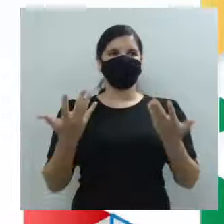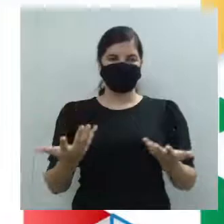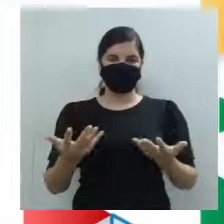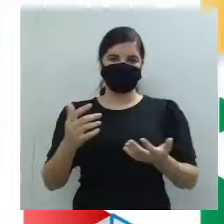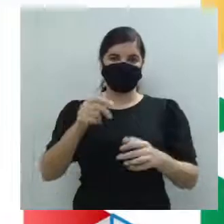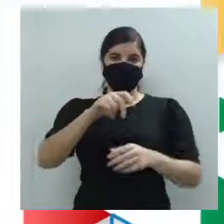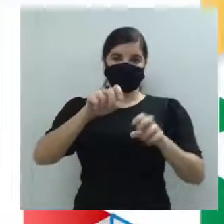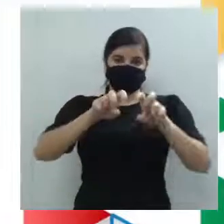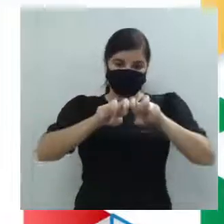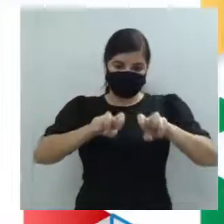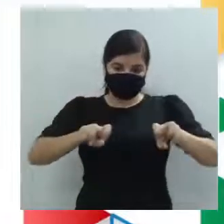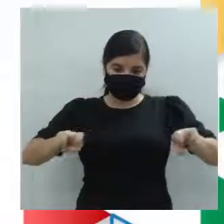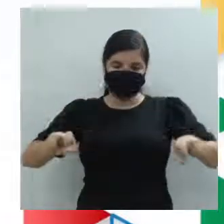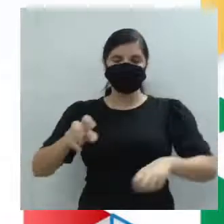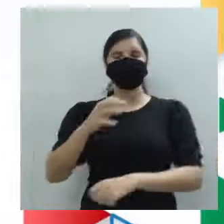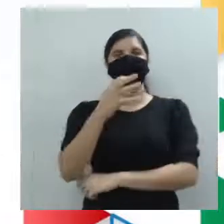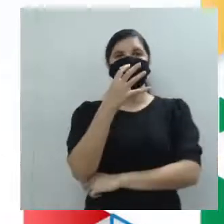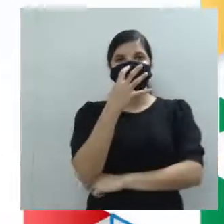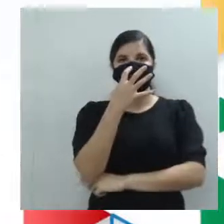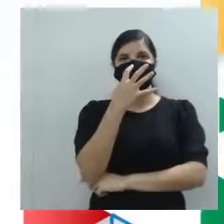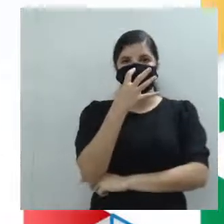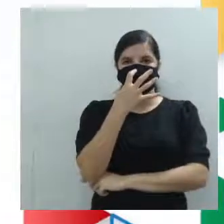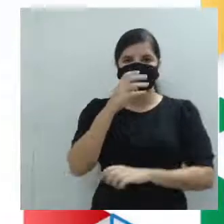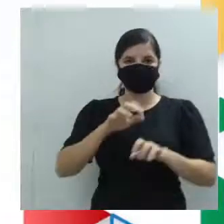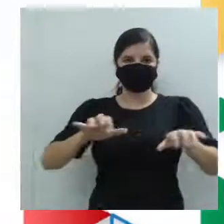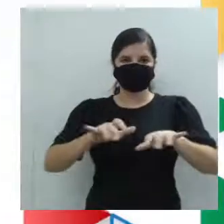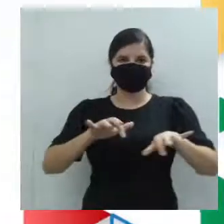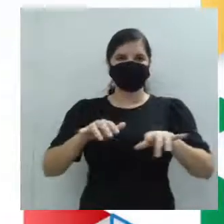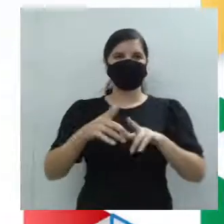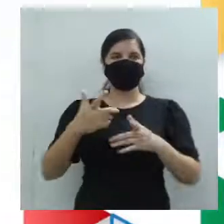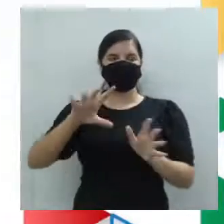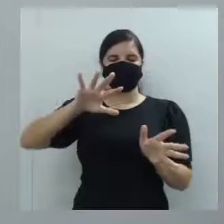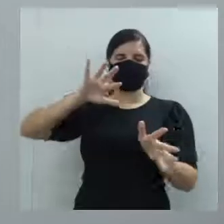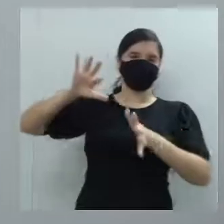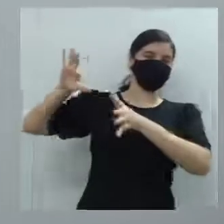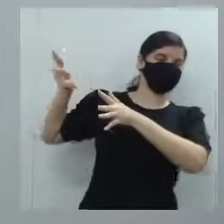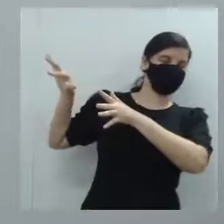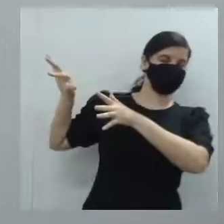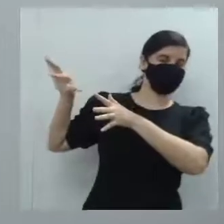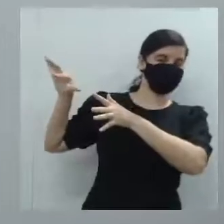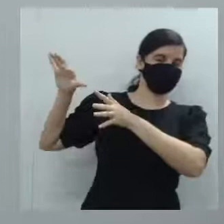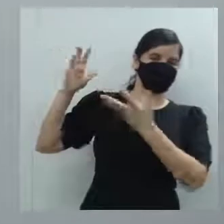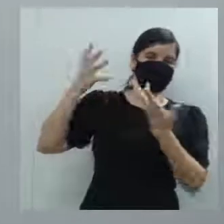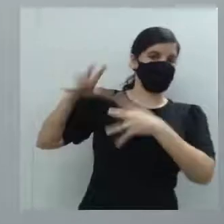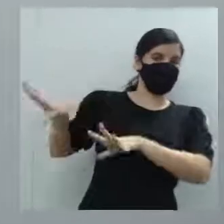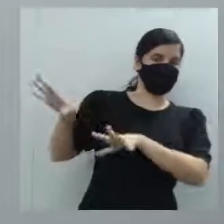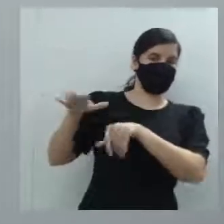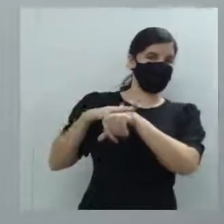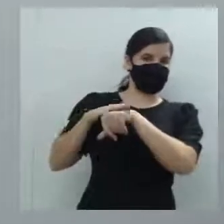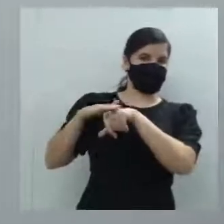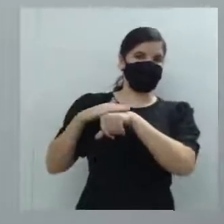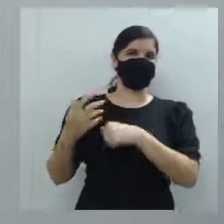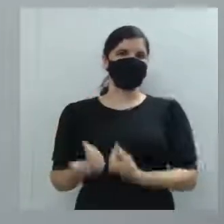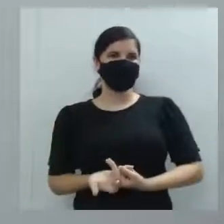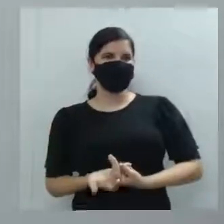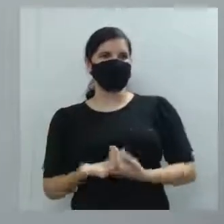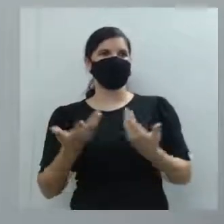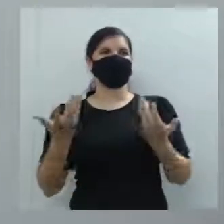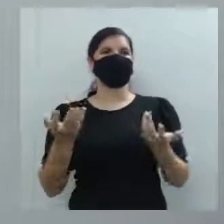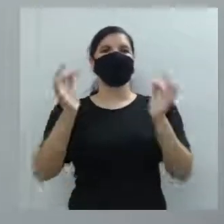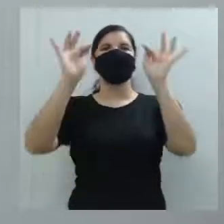do outro lado, alguém não querendo falar com o outro. Isso é observado pelas mãos. E aqui,